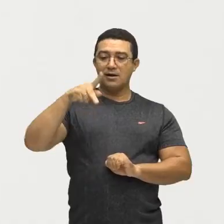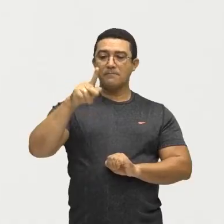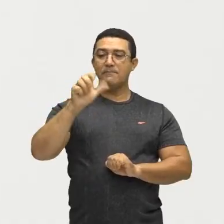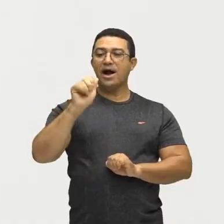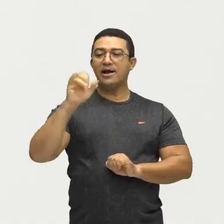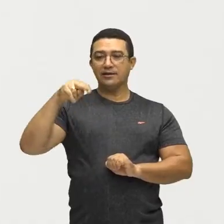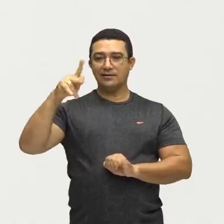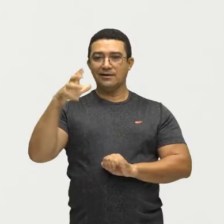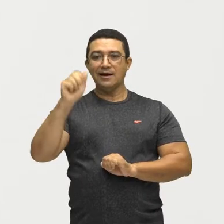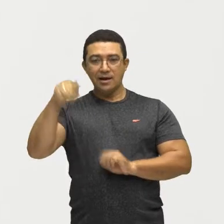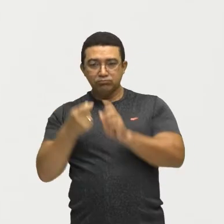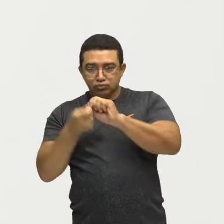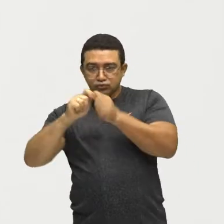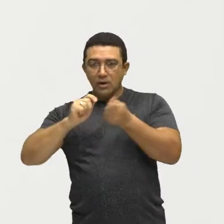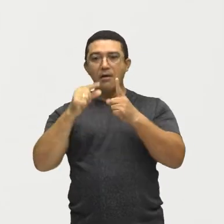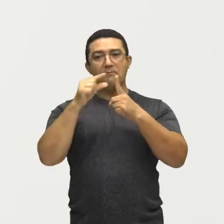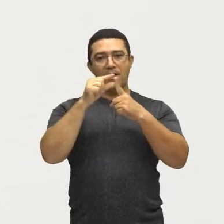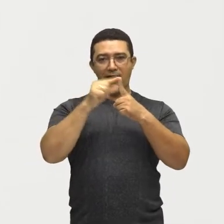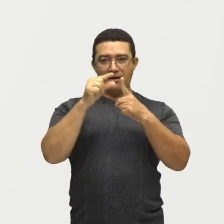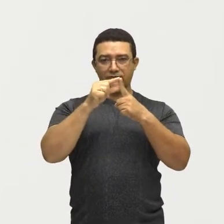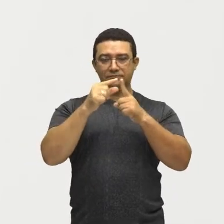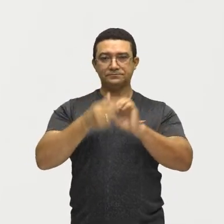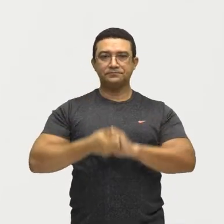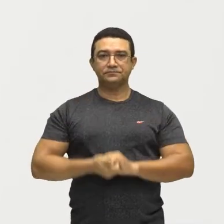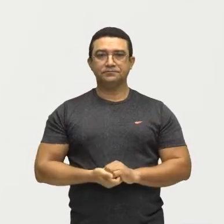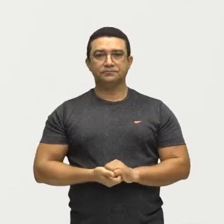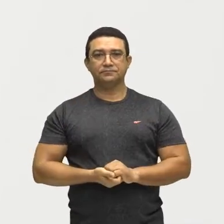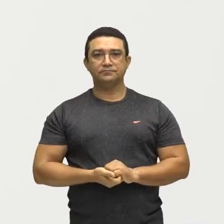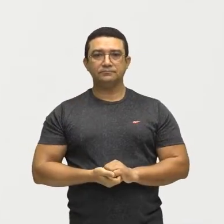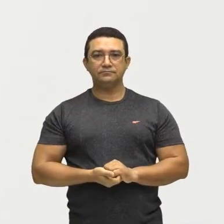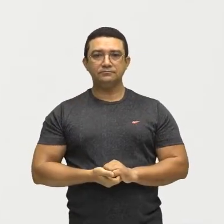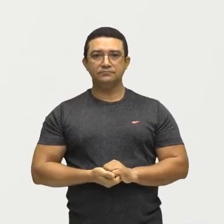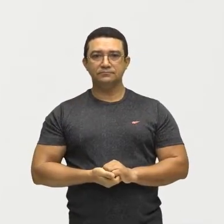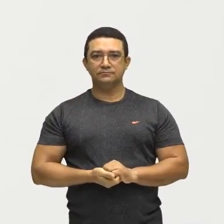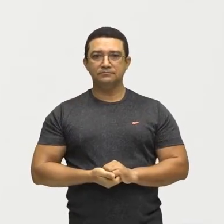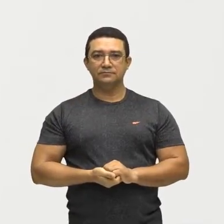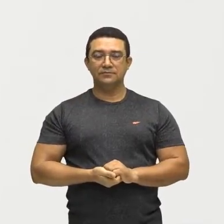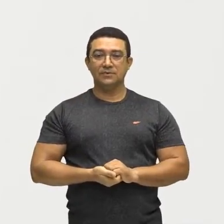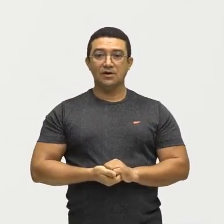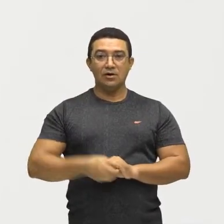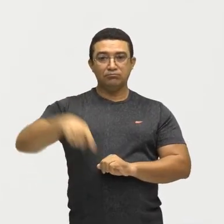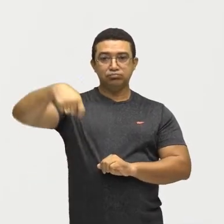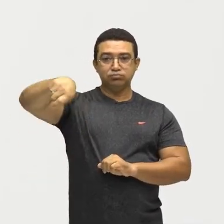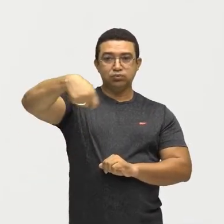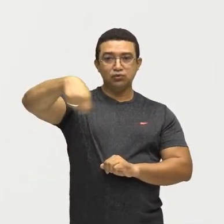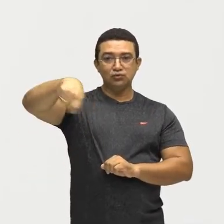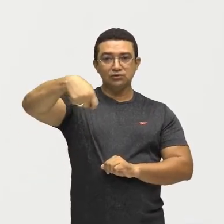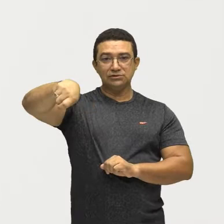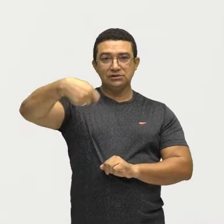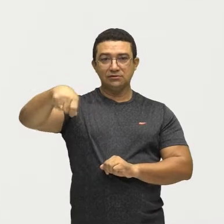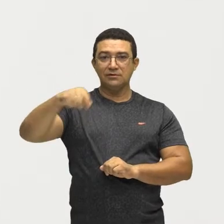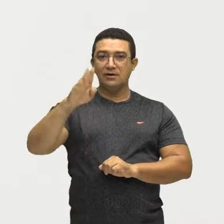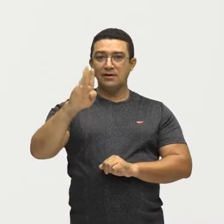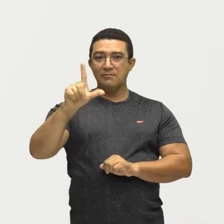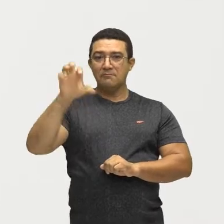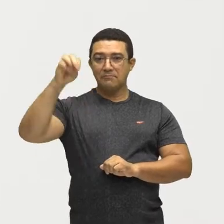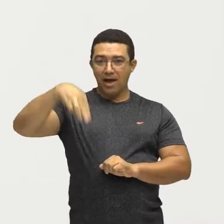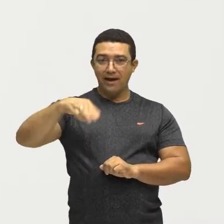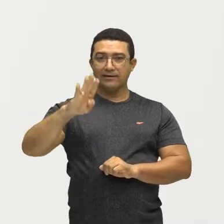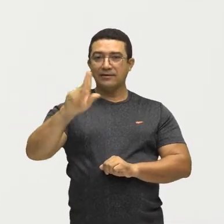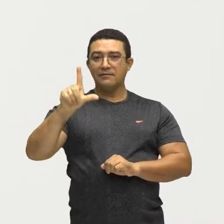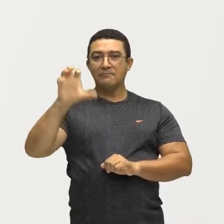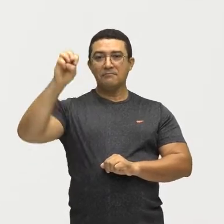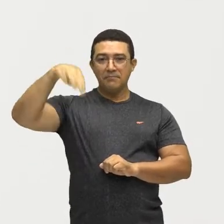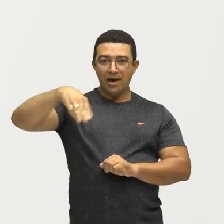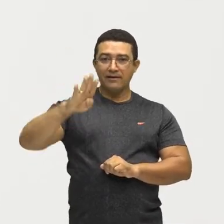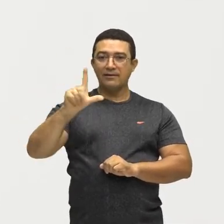som. Vamos para o próximo exemplo. Olha só, o blém, blém, blém lembra o